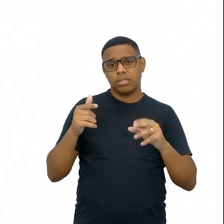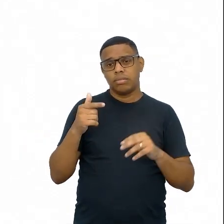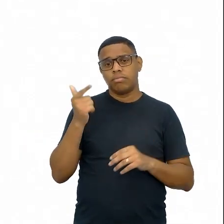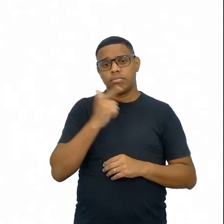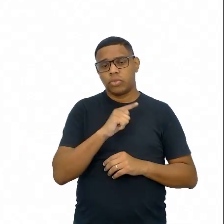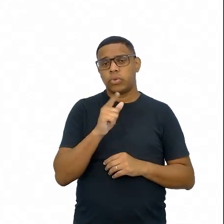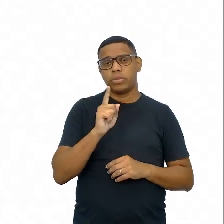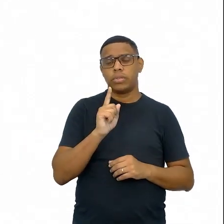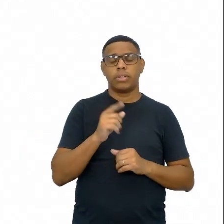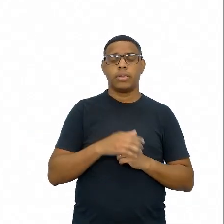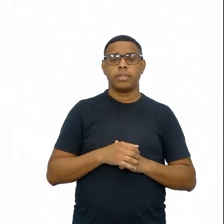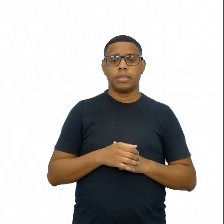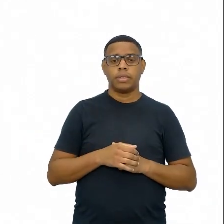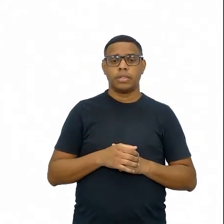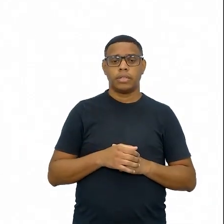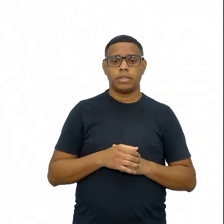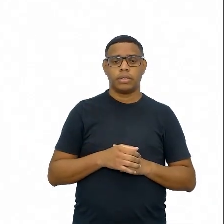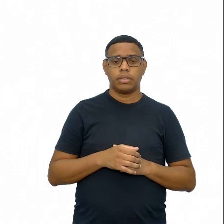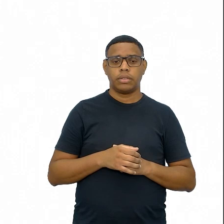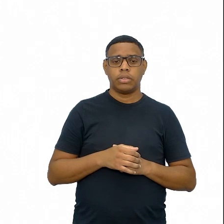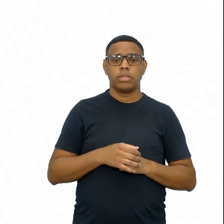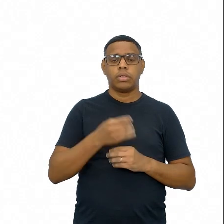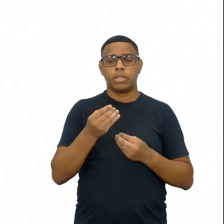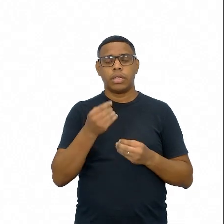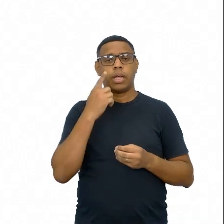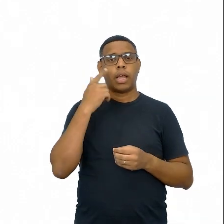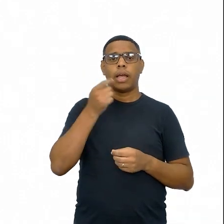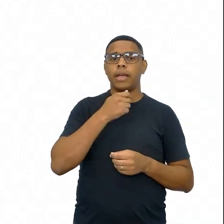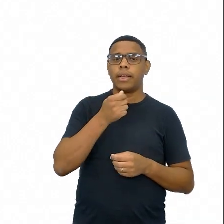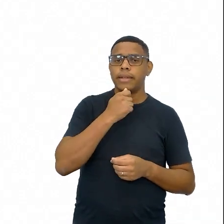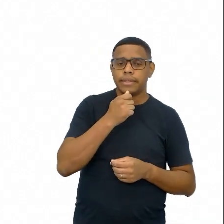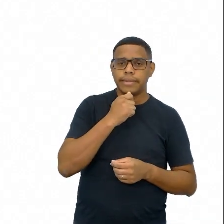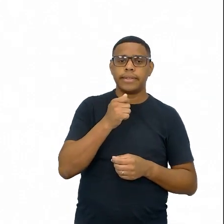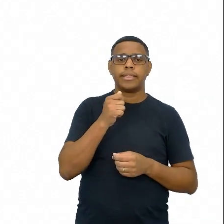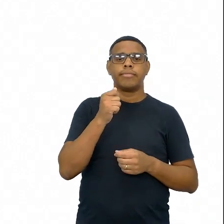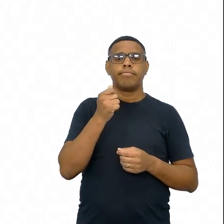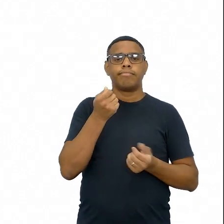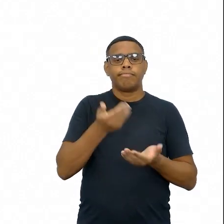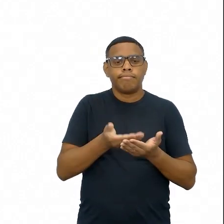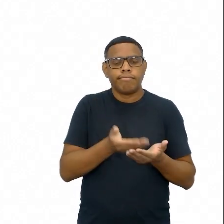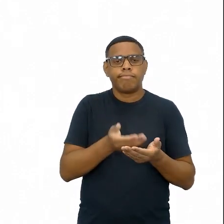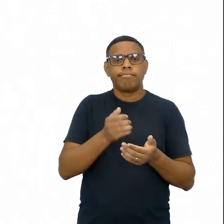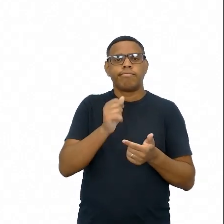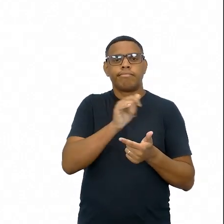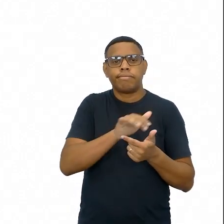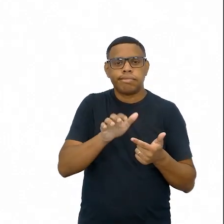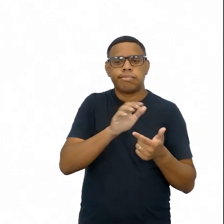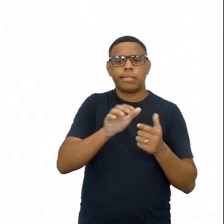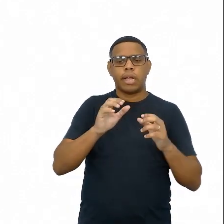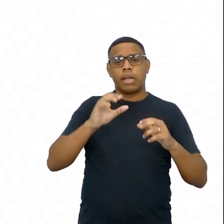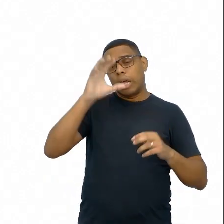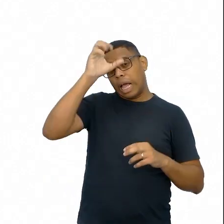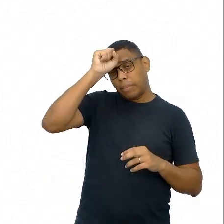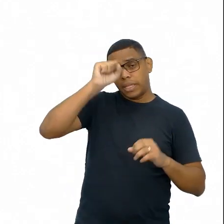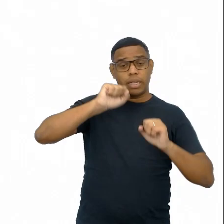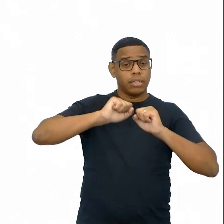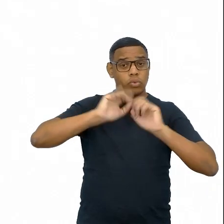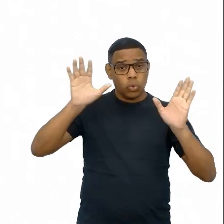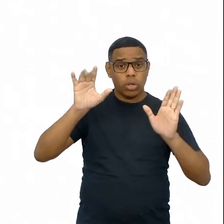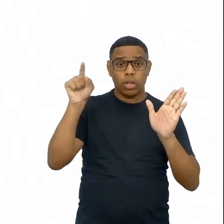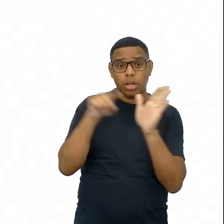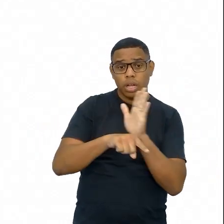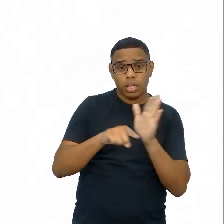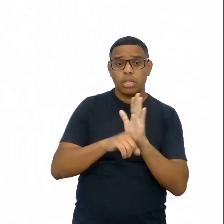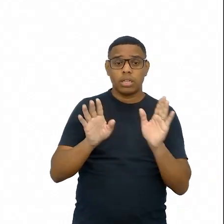né, conseguem ler, tem uma alfabetização aí, né, que já tem a clareza, né, dessas perguntas, é